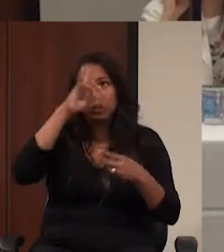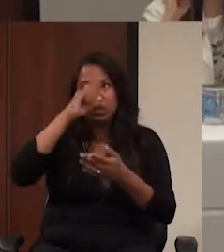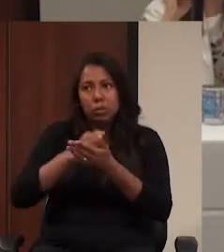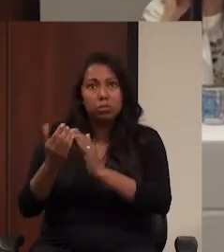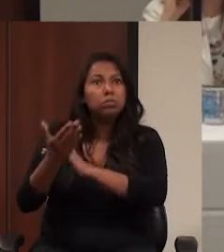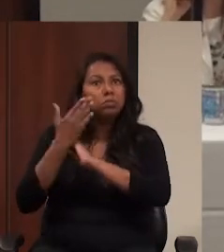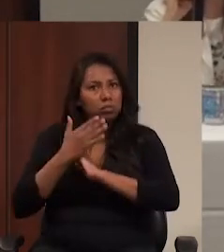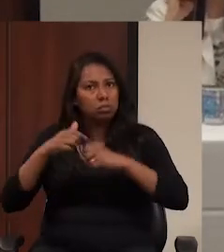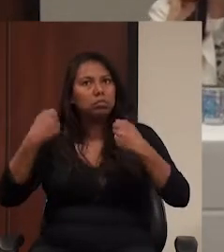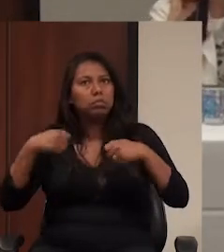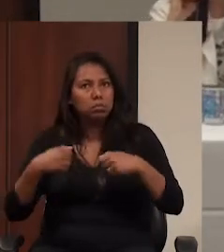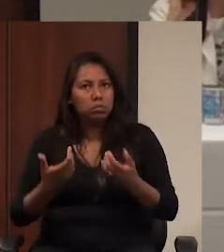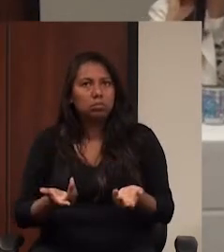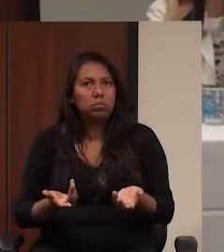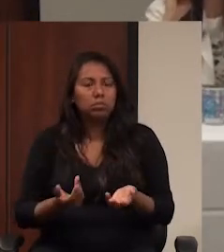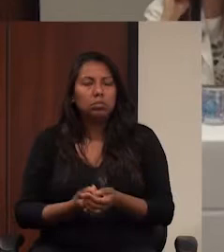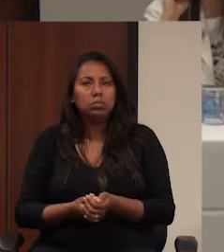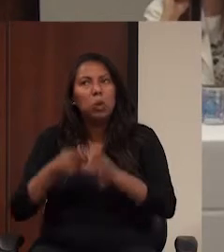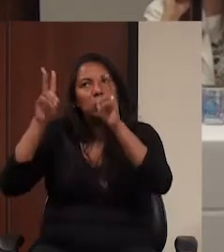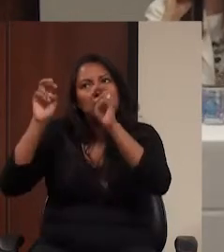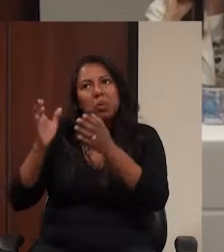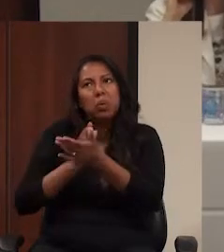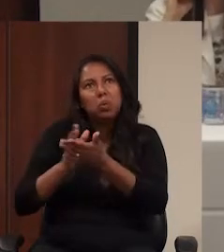sobre alguns ou todos os aspectos da vida, né?